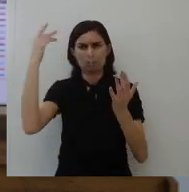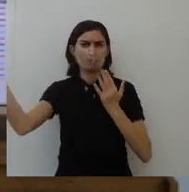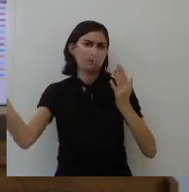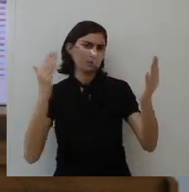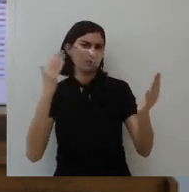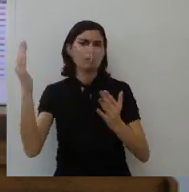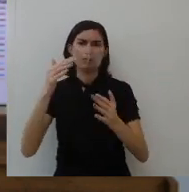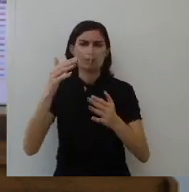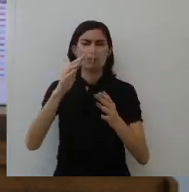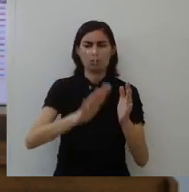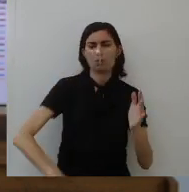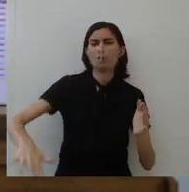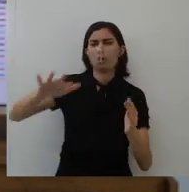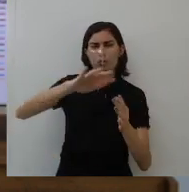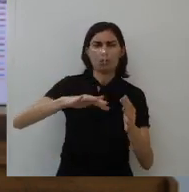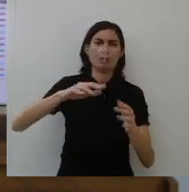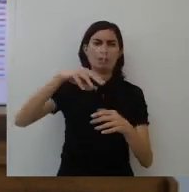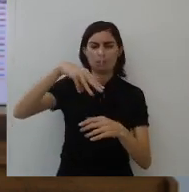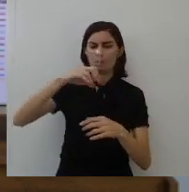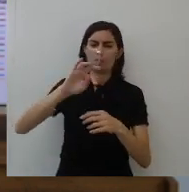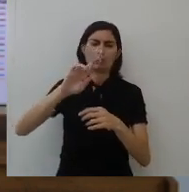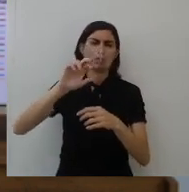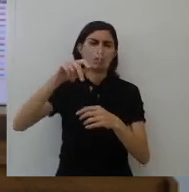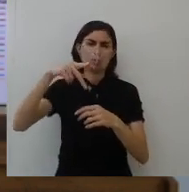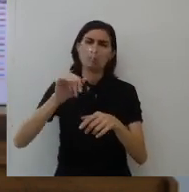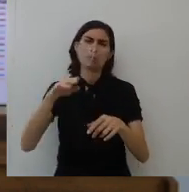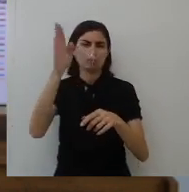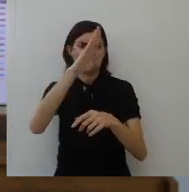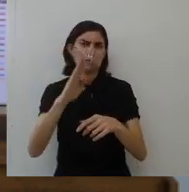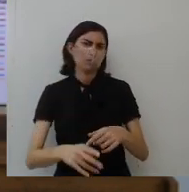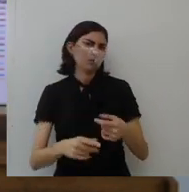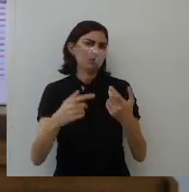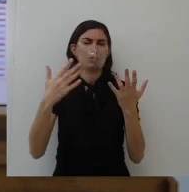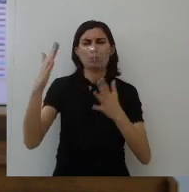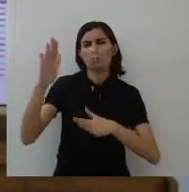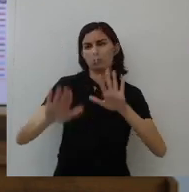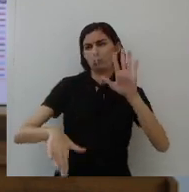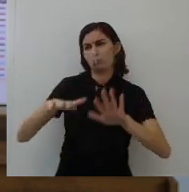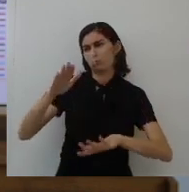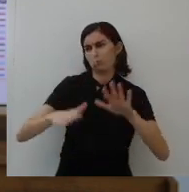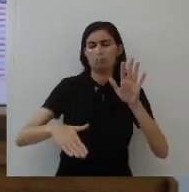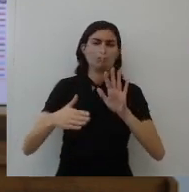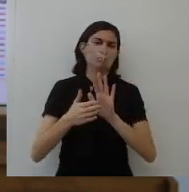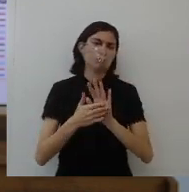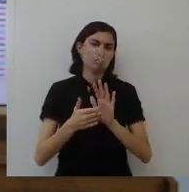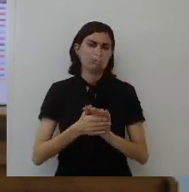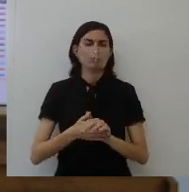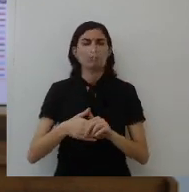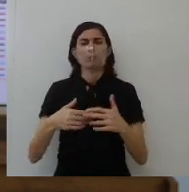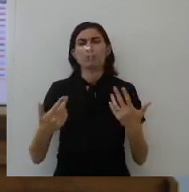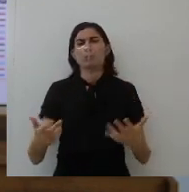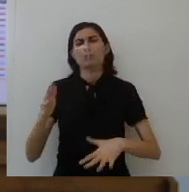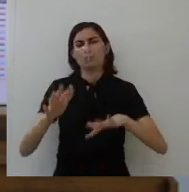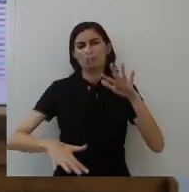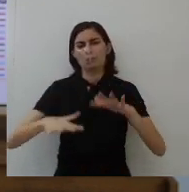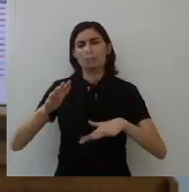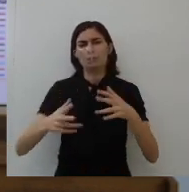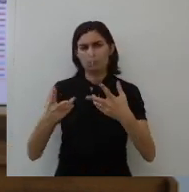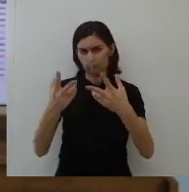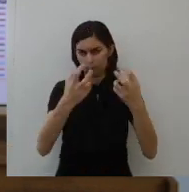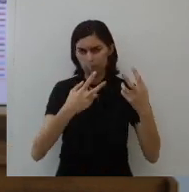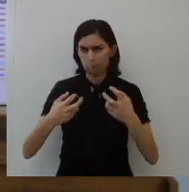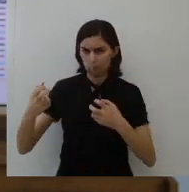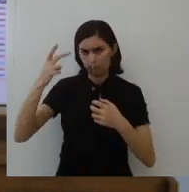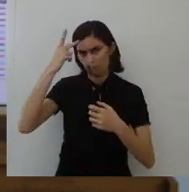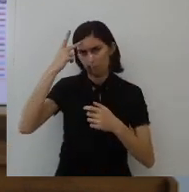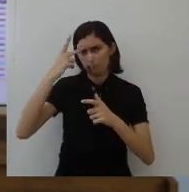metrópole regional, né? Ou uma metrópole nacional também, dependendo do parâmetro, se a gente estiver usando parâmetro nacional. Então, percebam que